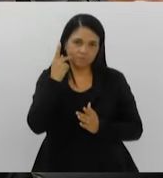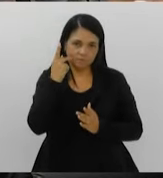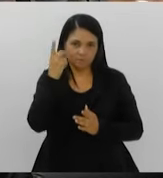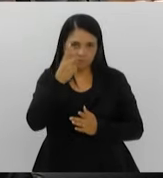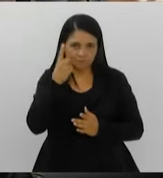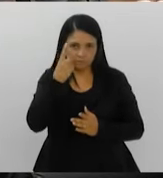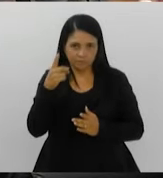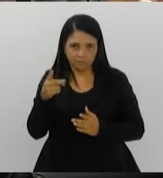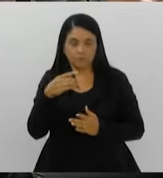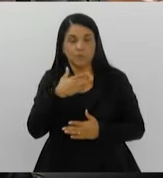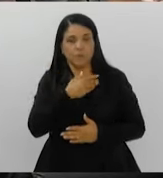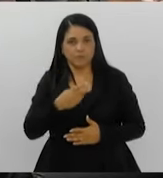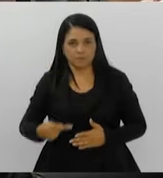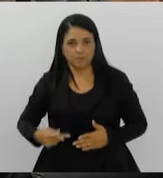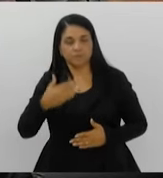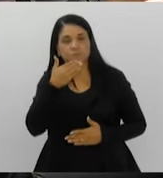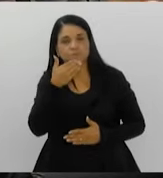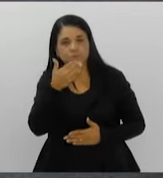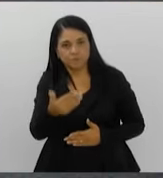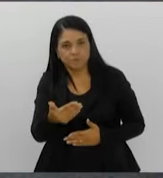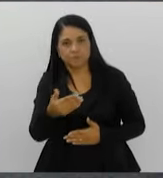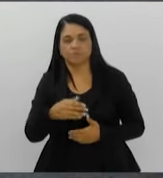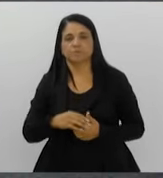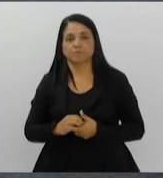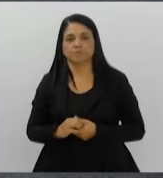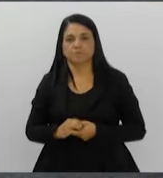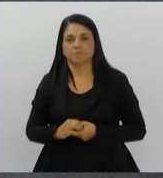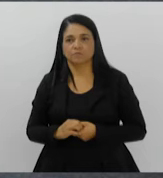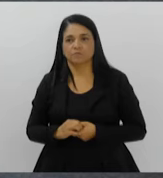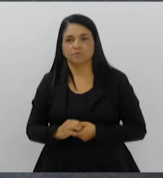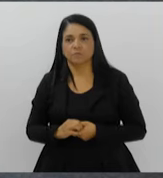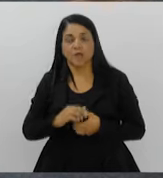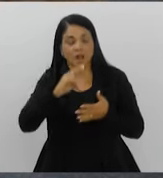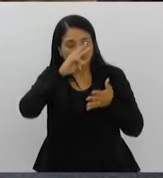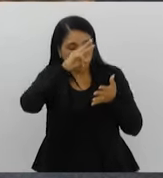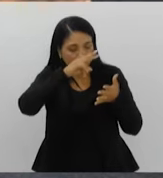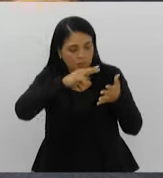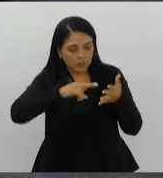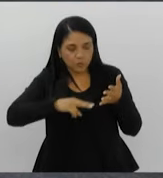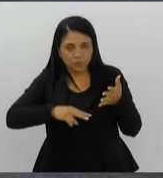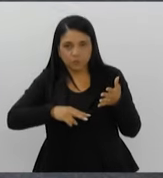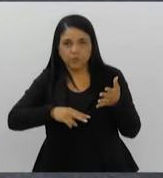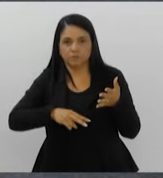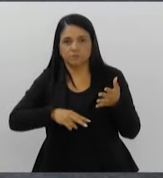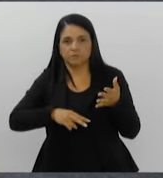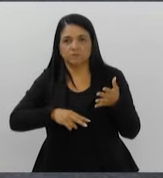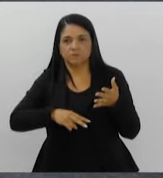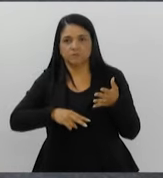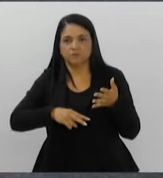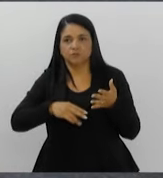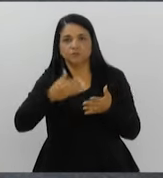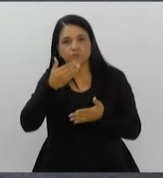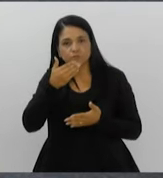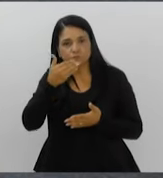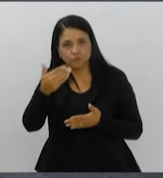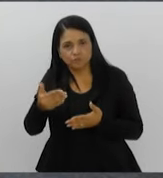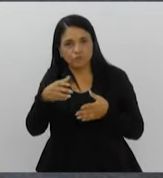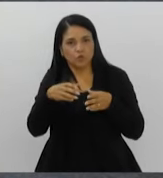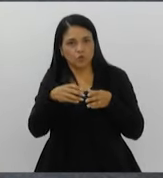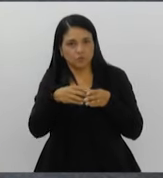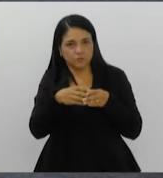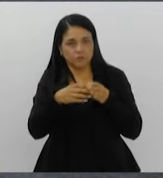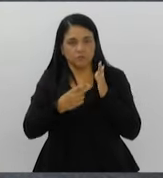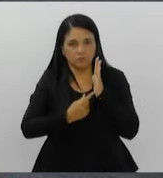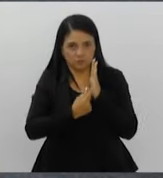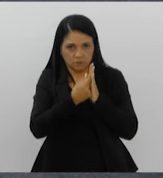presidente, solicito fazer aqui a leitura de uma convocação da Comissão de